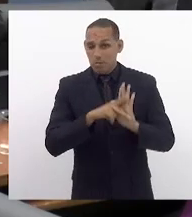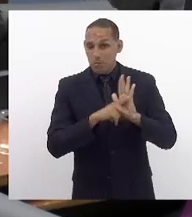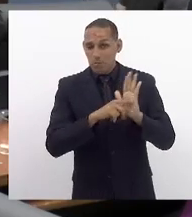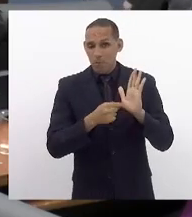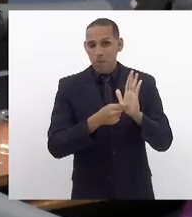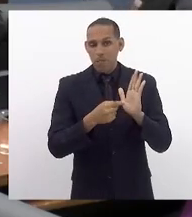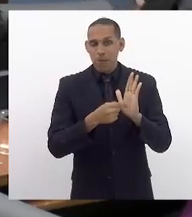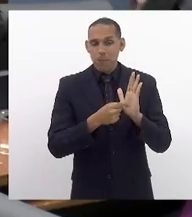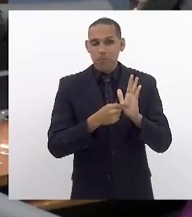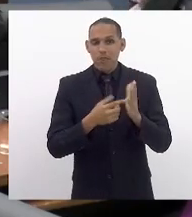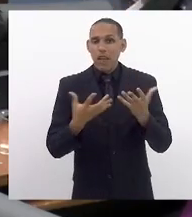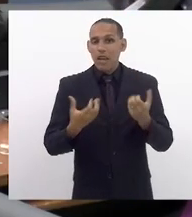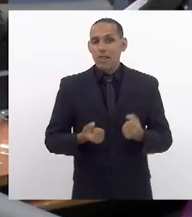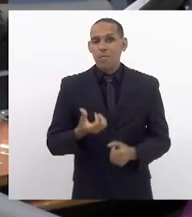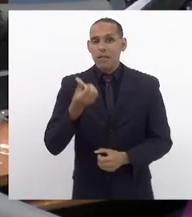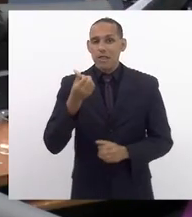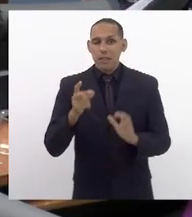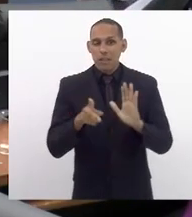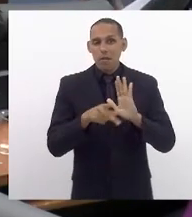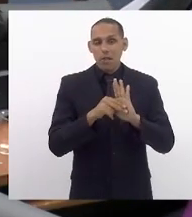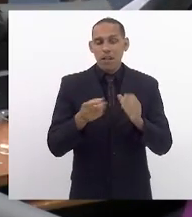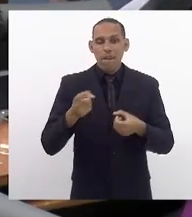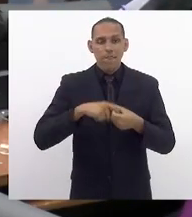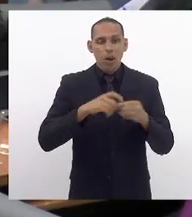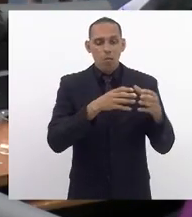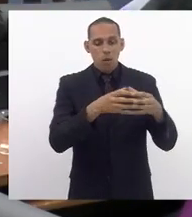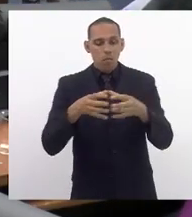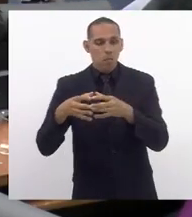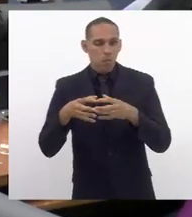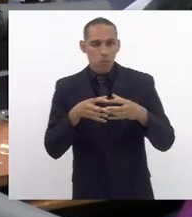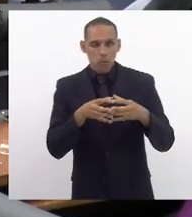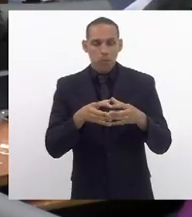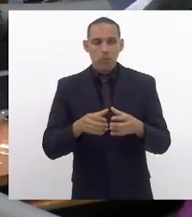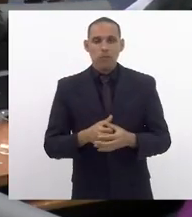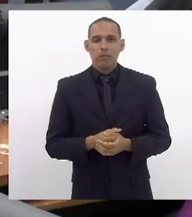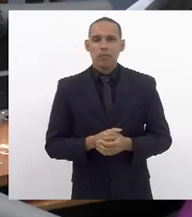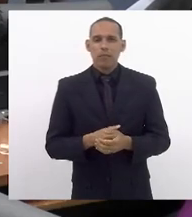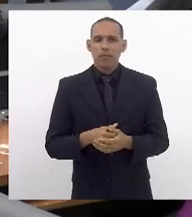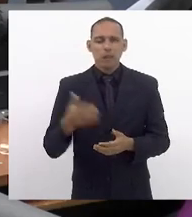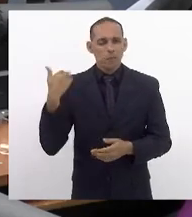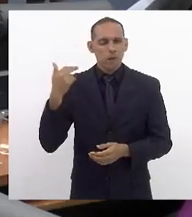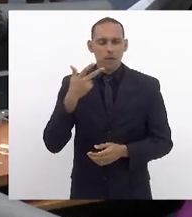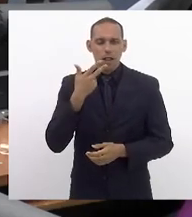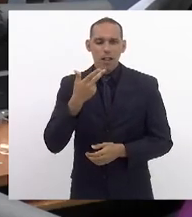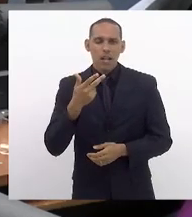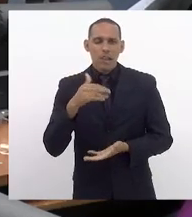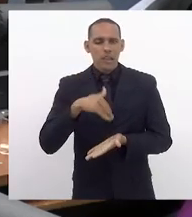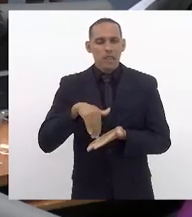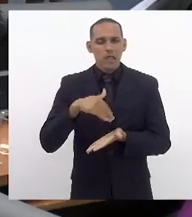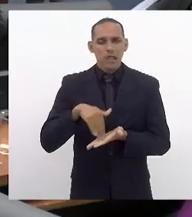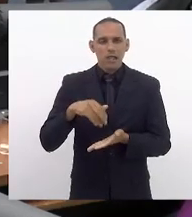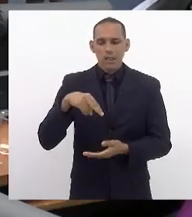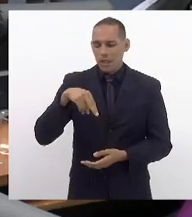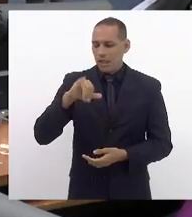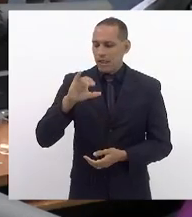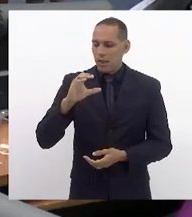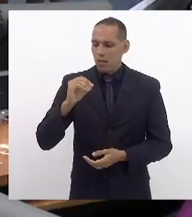O projeto recebeu 6 emendas e retorna às comissões. Falei há pouco com o secretário